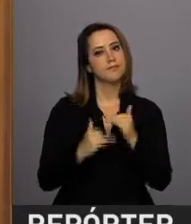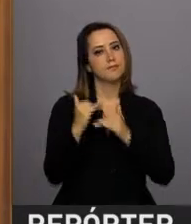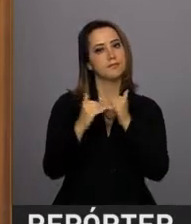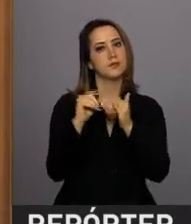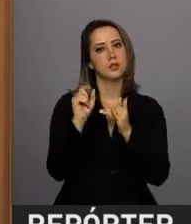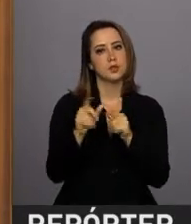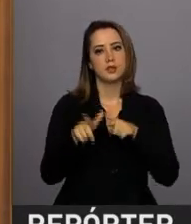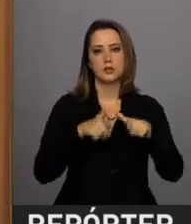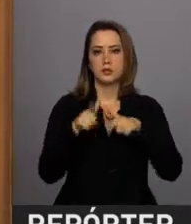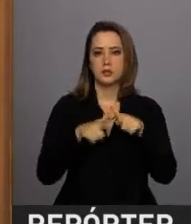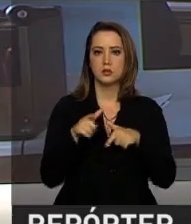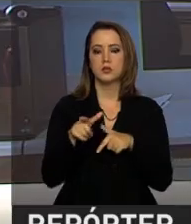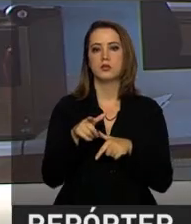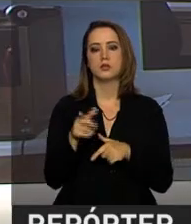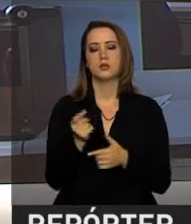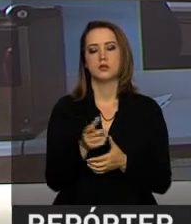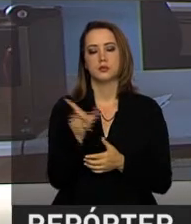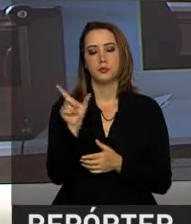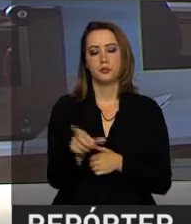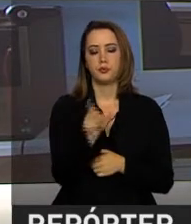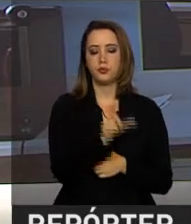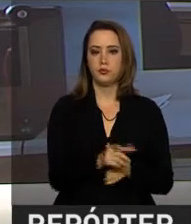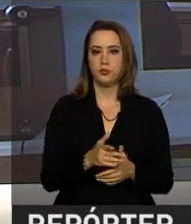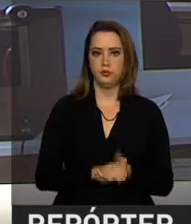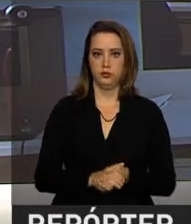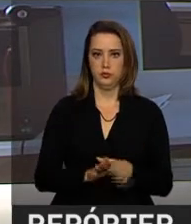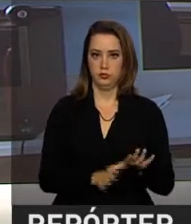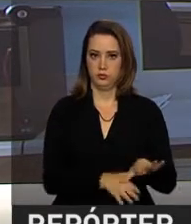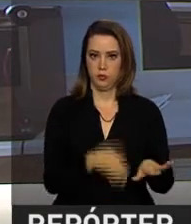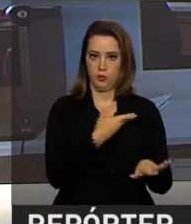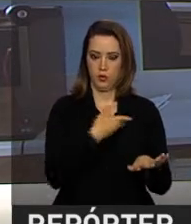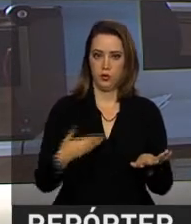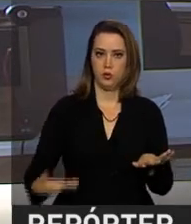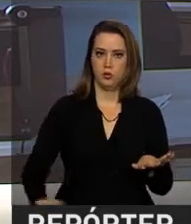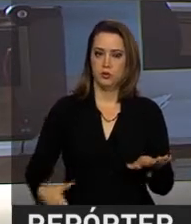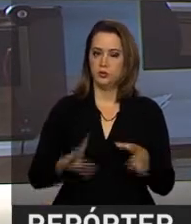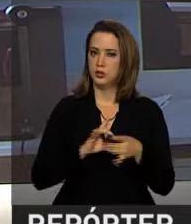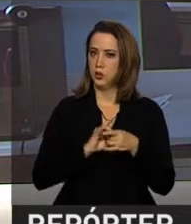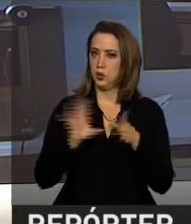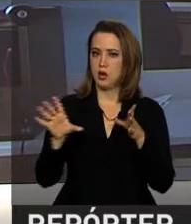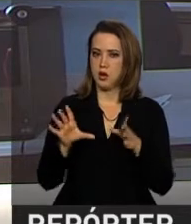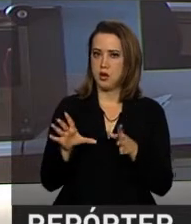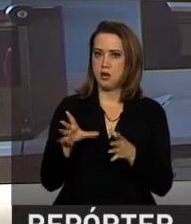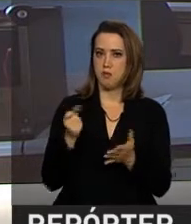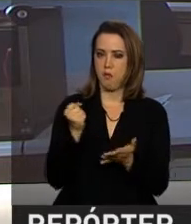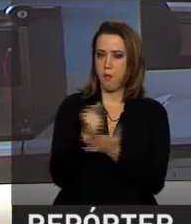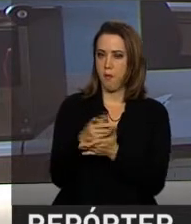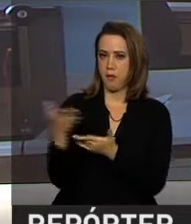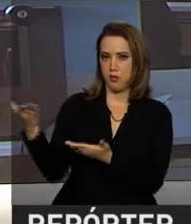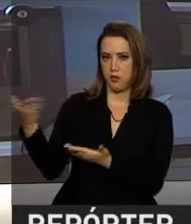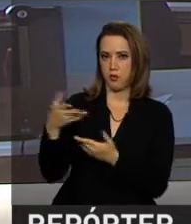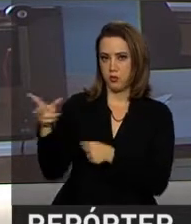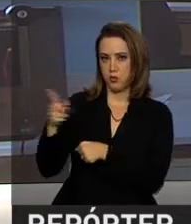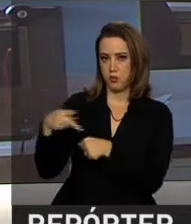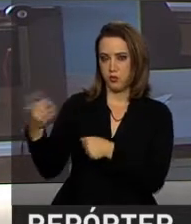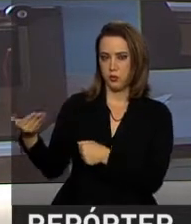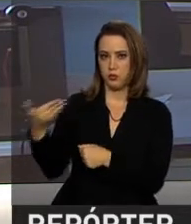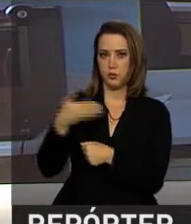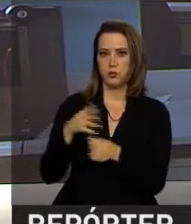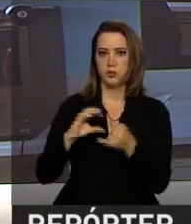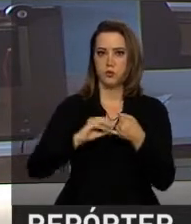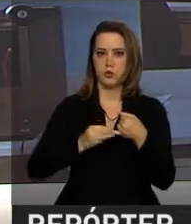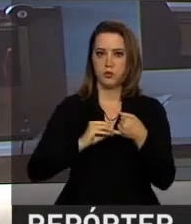exercício da cidadania o governo decidiu liberar a importação de feijão para combater a alta do produto